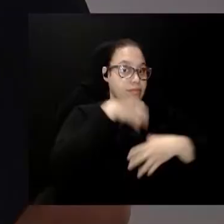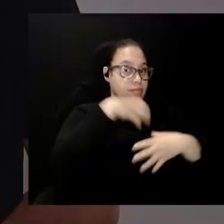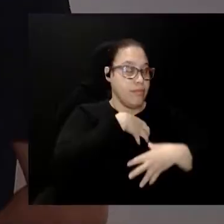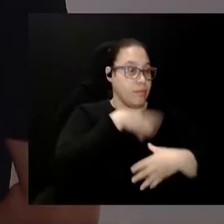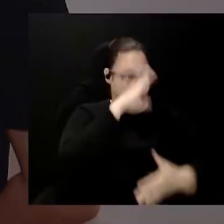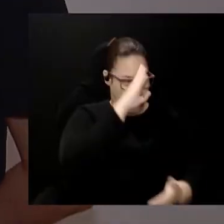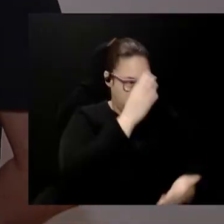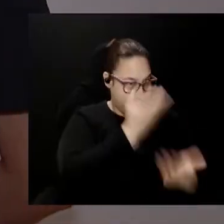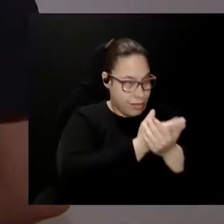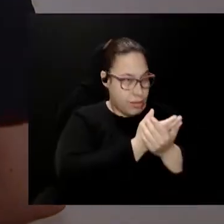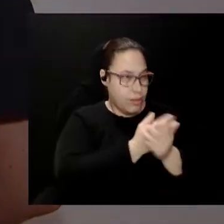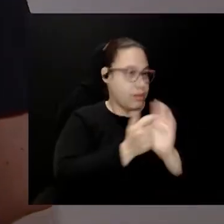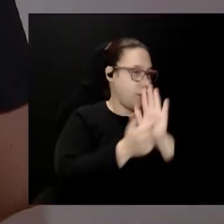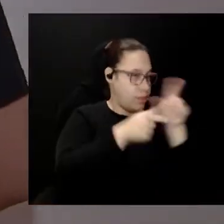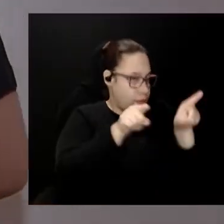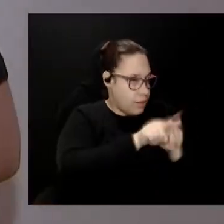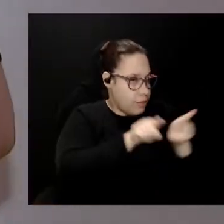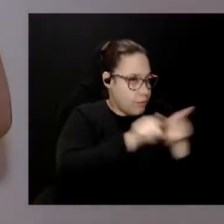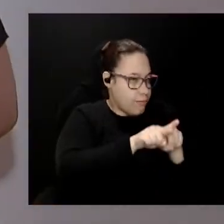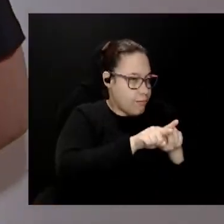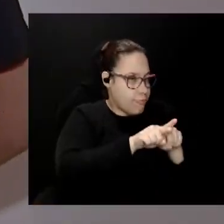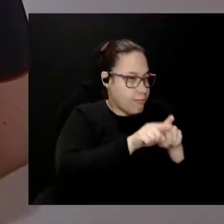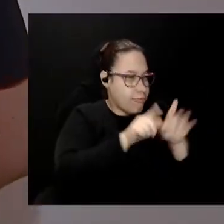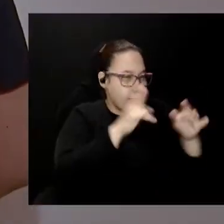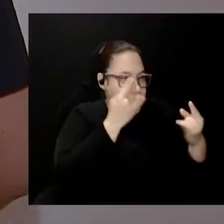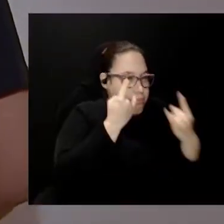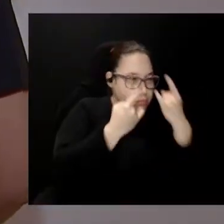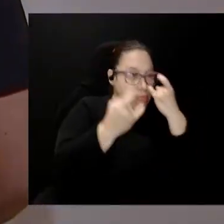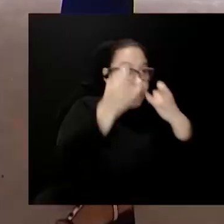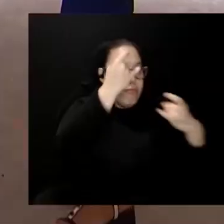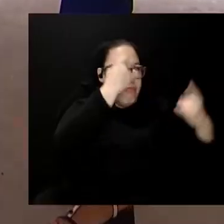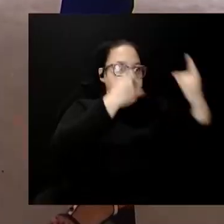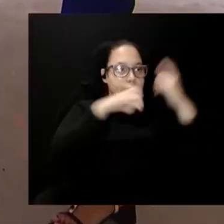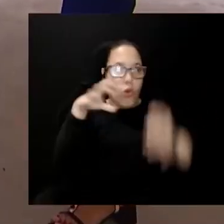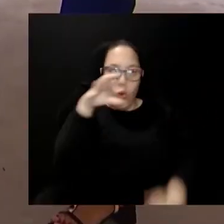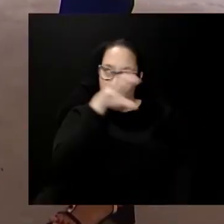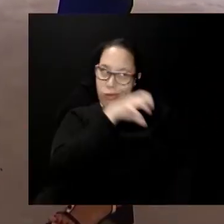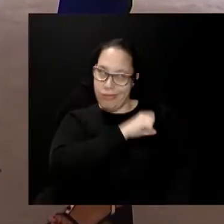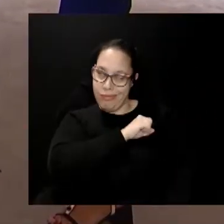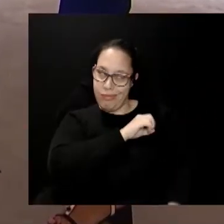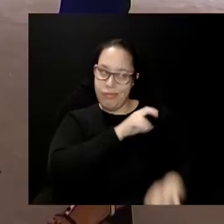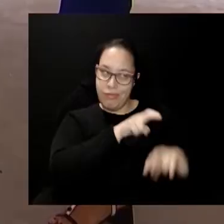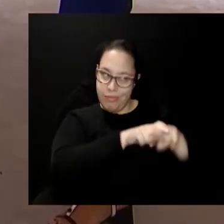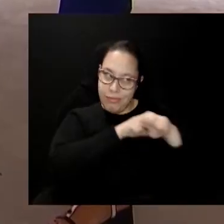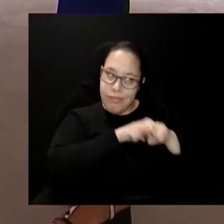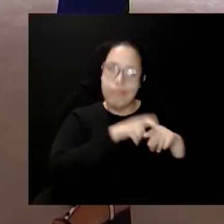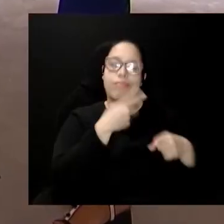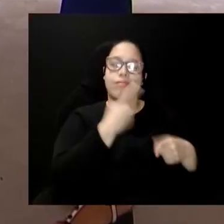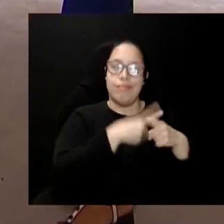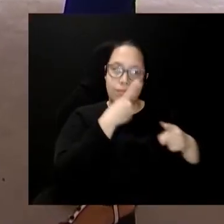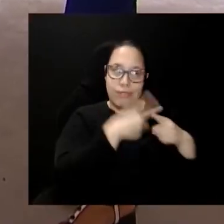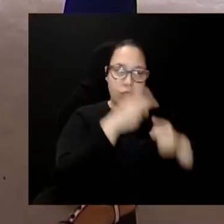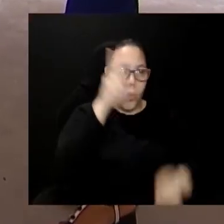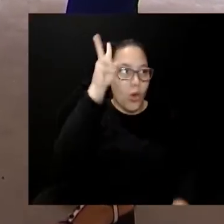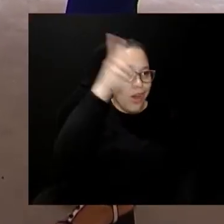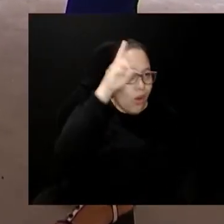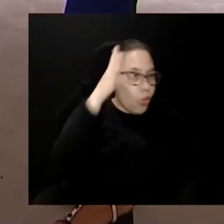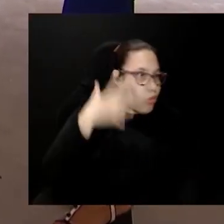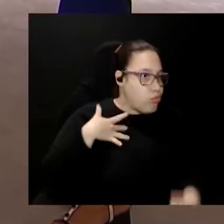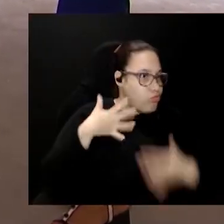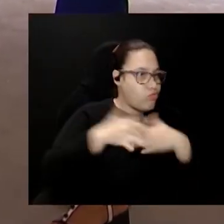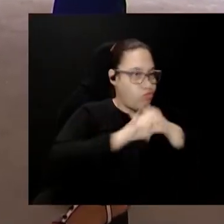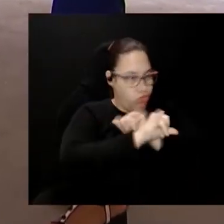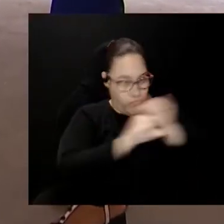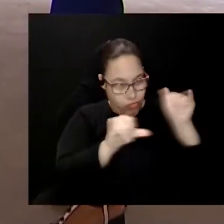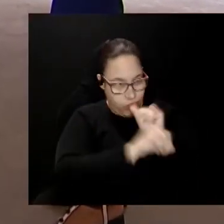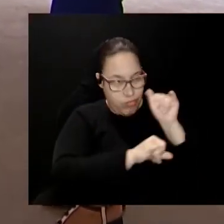também acaba atraindo, né, os amantes, justamente por ter esse resgate dessa divulgação? Eu